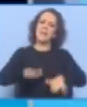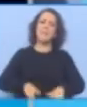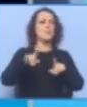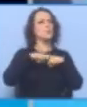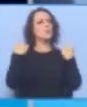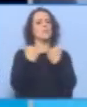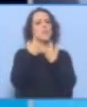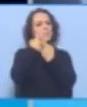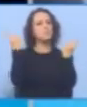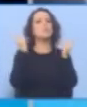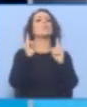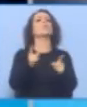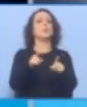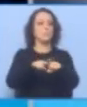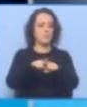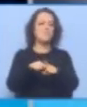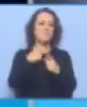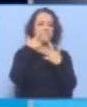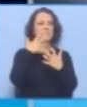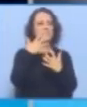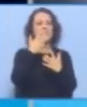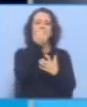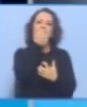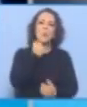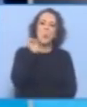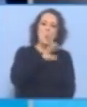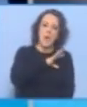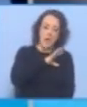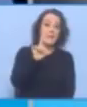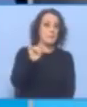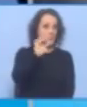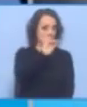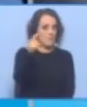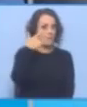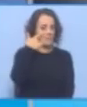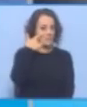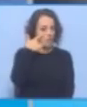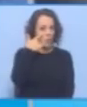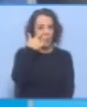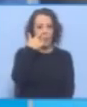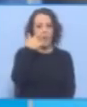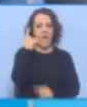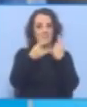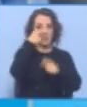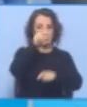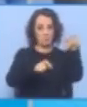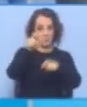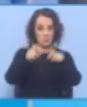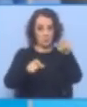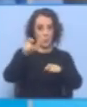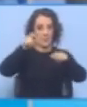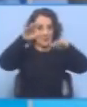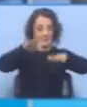sociedade e nomeadamente há uma certa insatisfação. Também quero chamar a atenção que às vezes não são as pessoas que fazem greve as classes